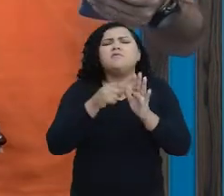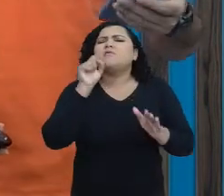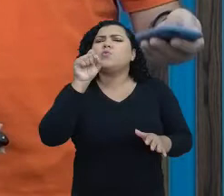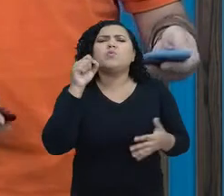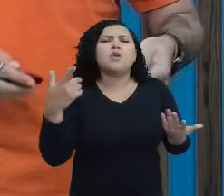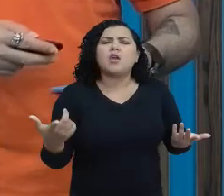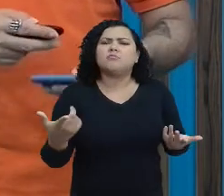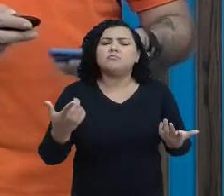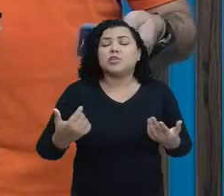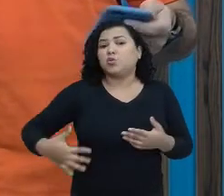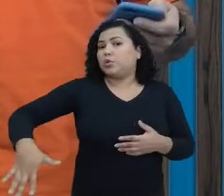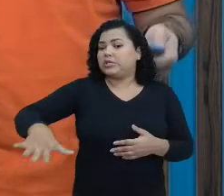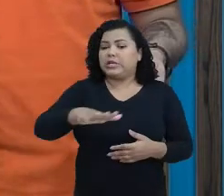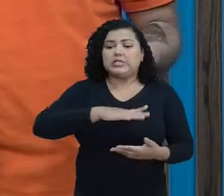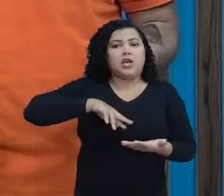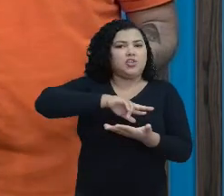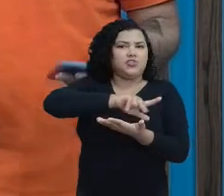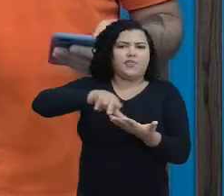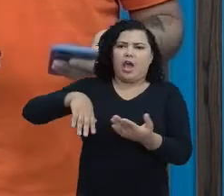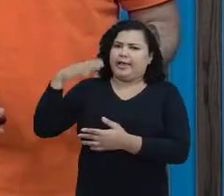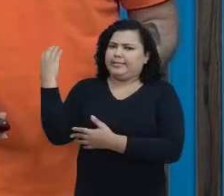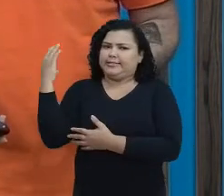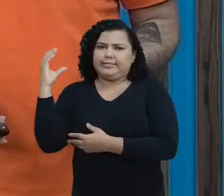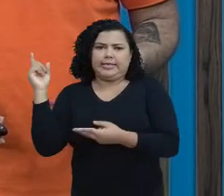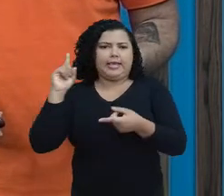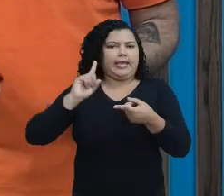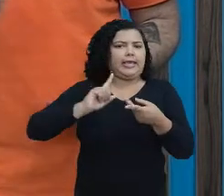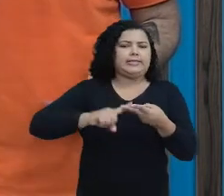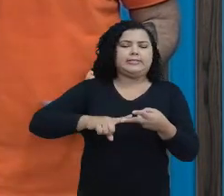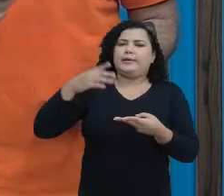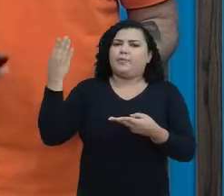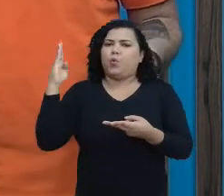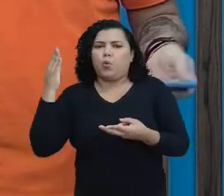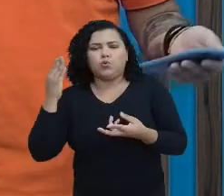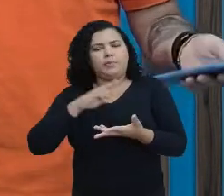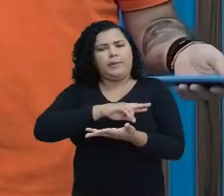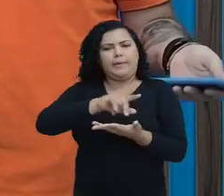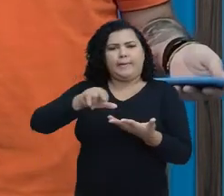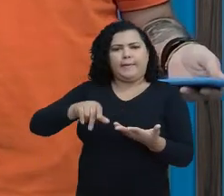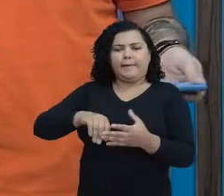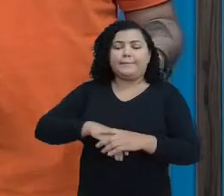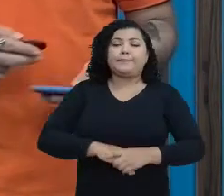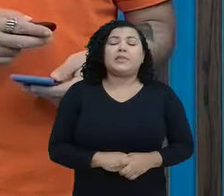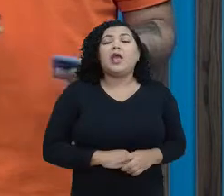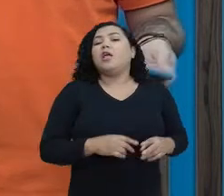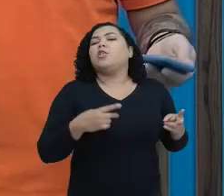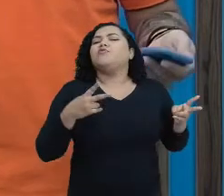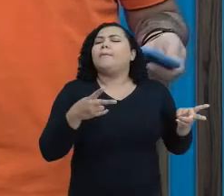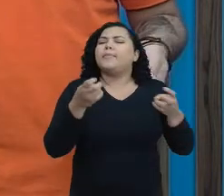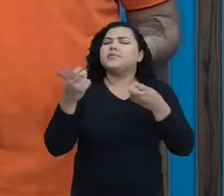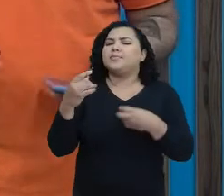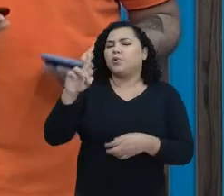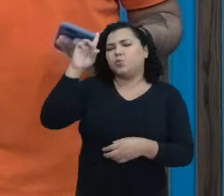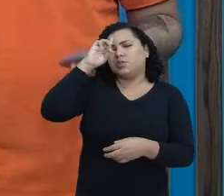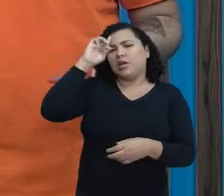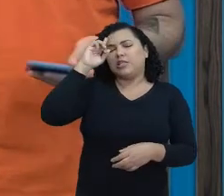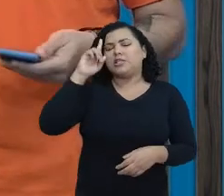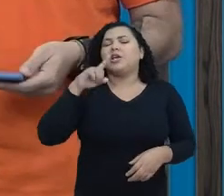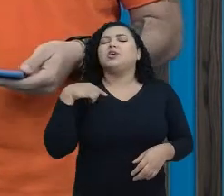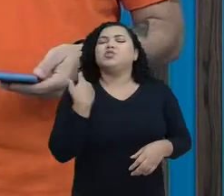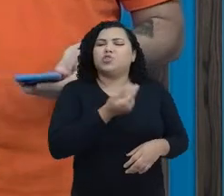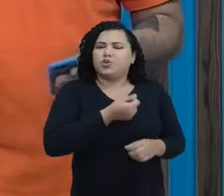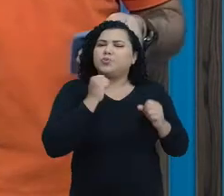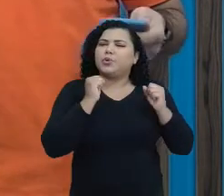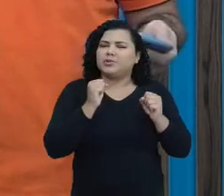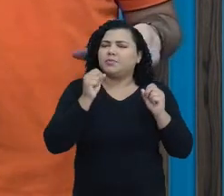na biologia, na ciência de maneira geral, a gente chama de grandeza. E a gente vai ver que o nosso cotidiano está repleto de situações que a